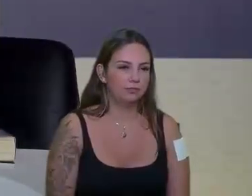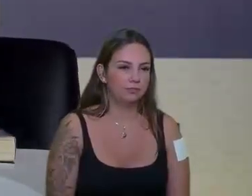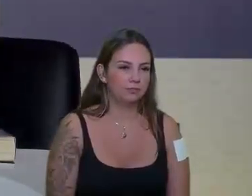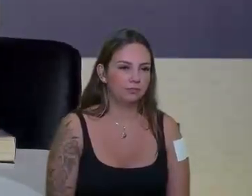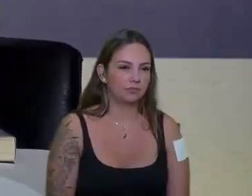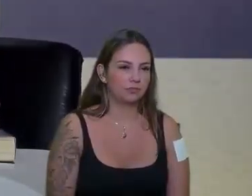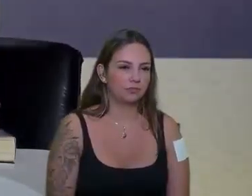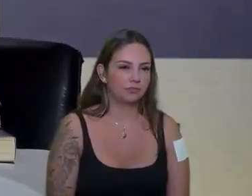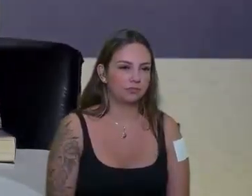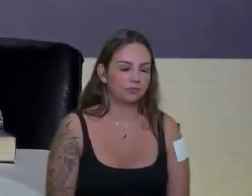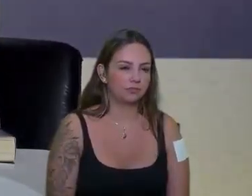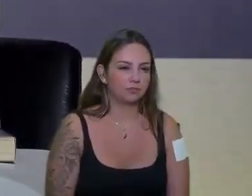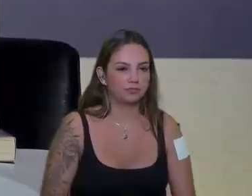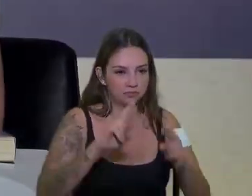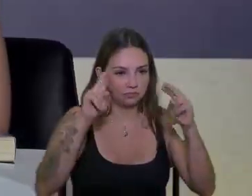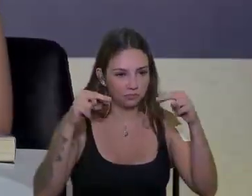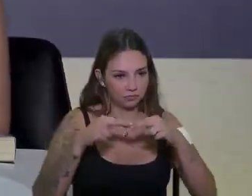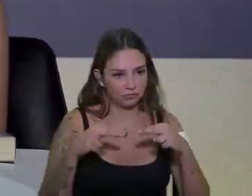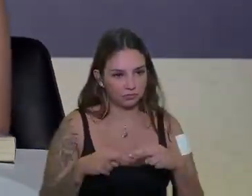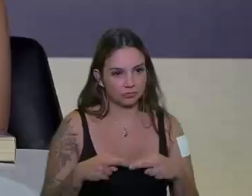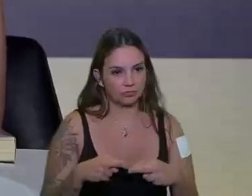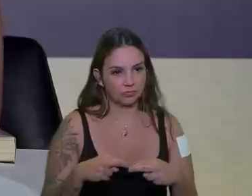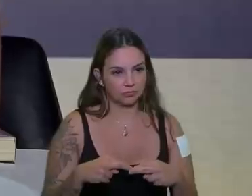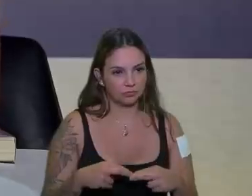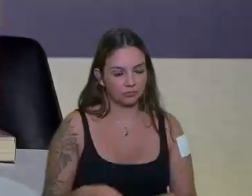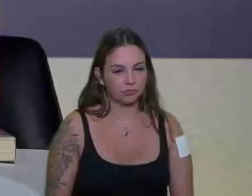sua rima funcionar.